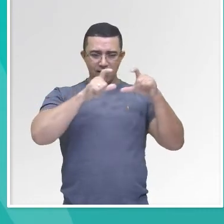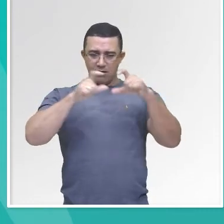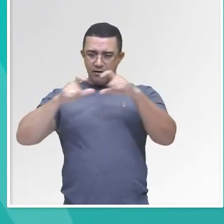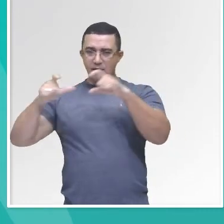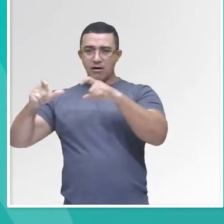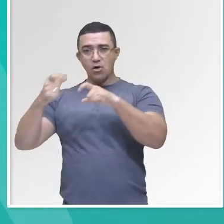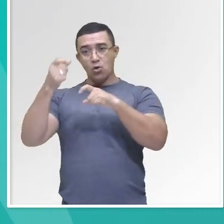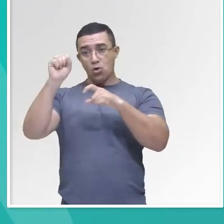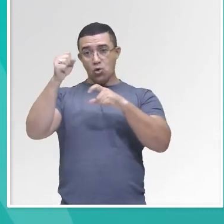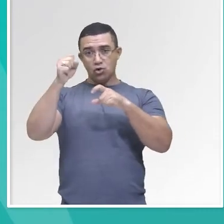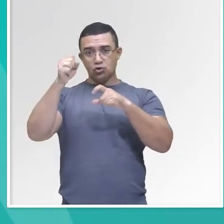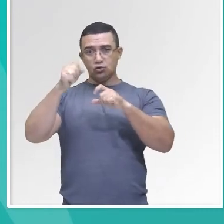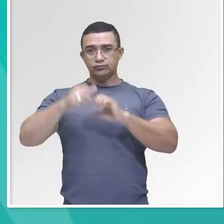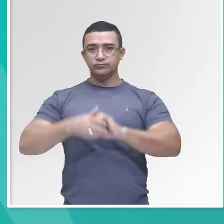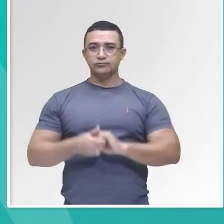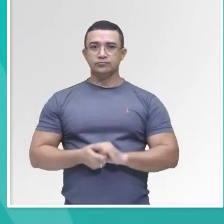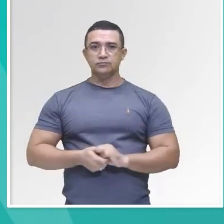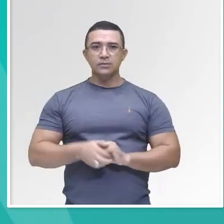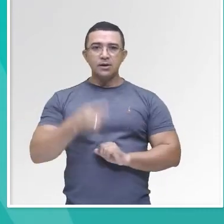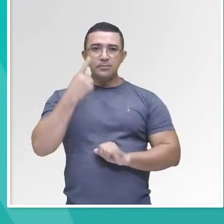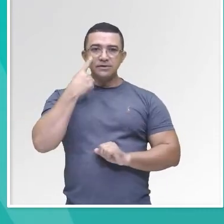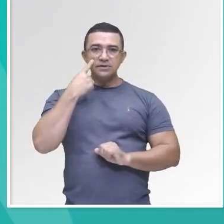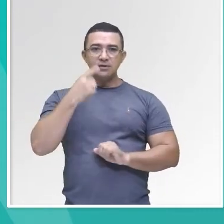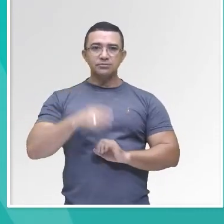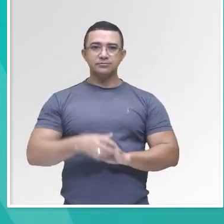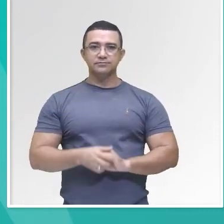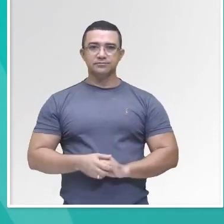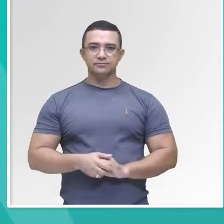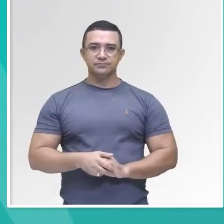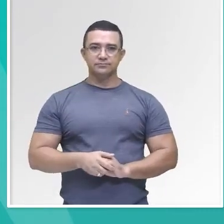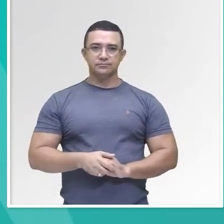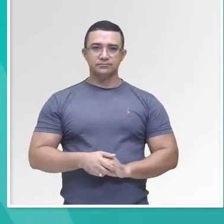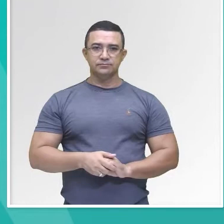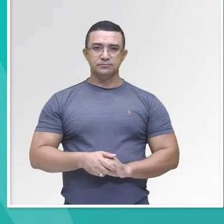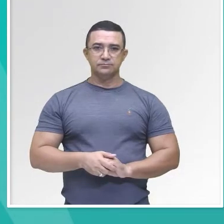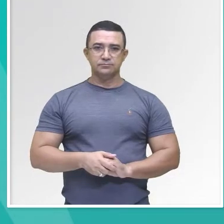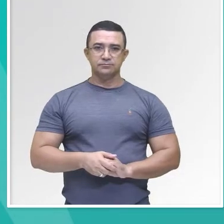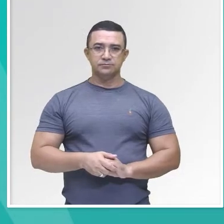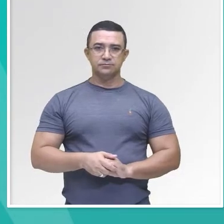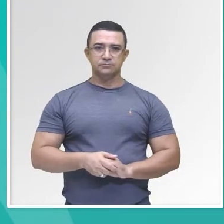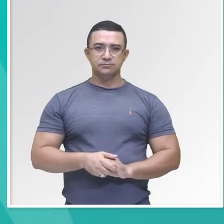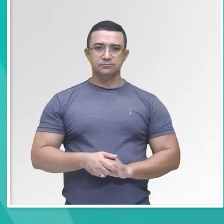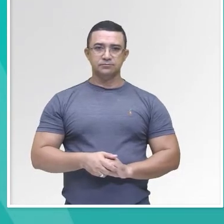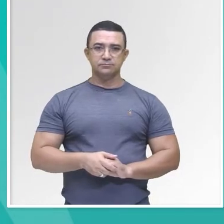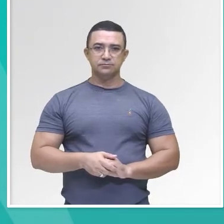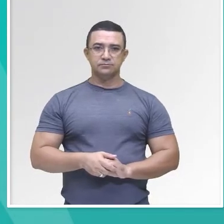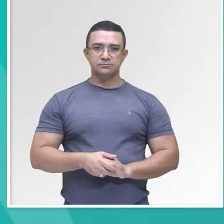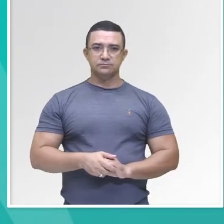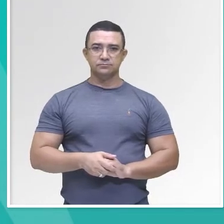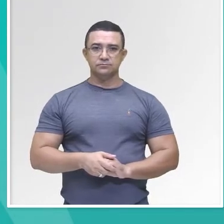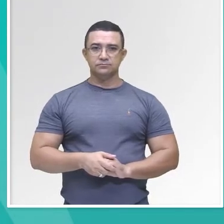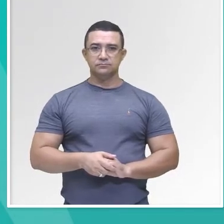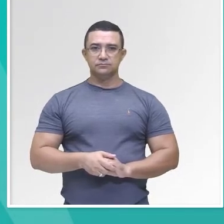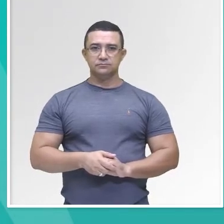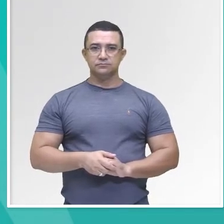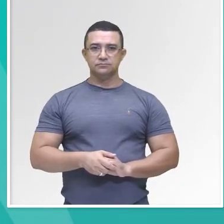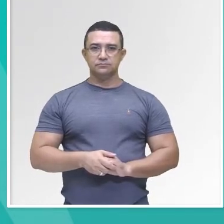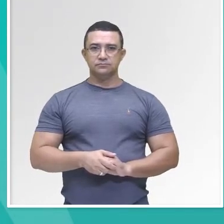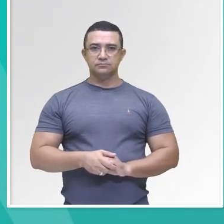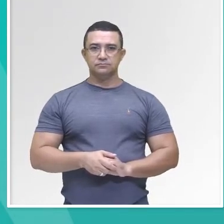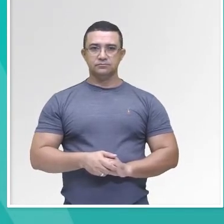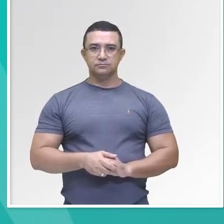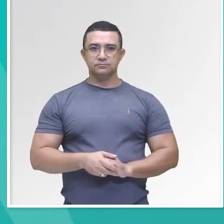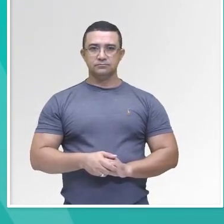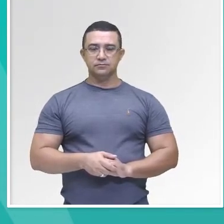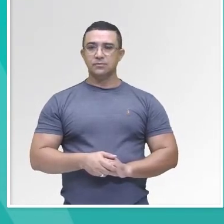pretas, que dá para vocês verem aqui, ó. branca, preta, branca, preta, branca, preta,